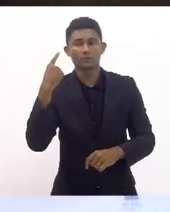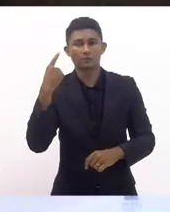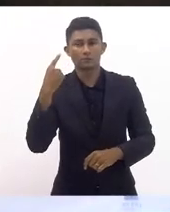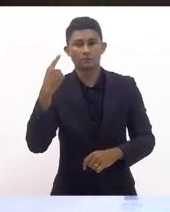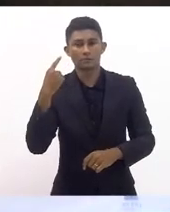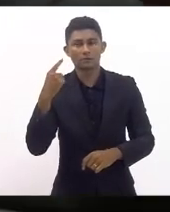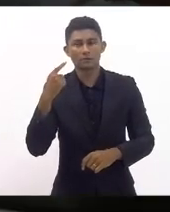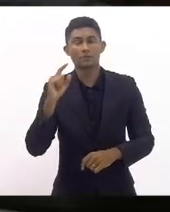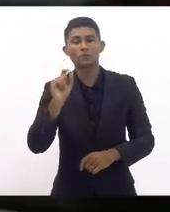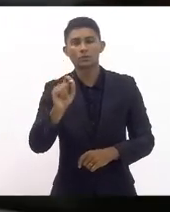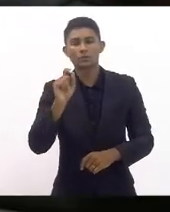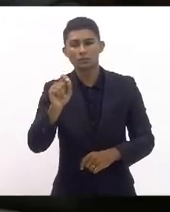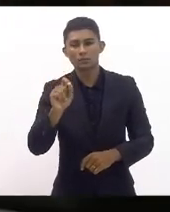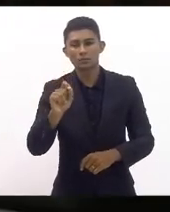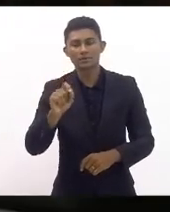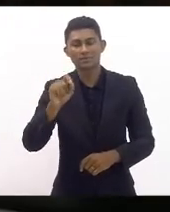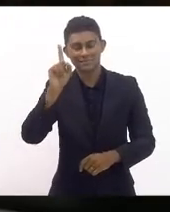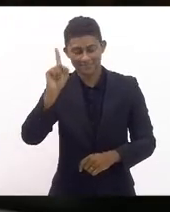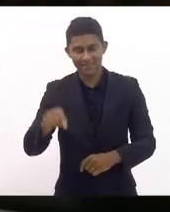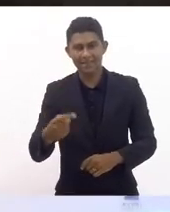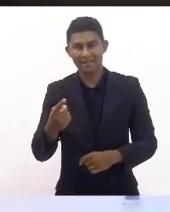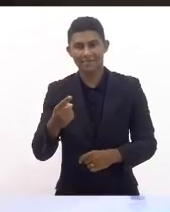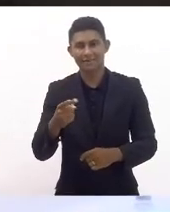Empresa em Caxias, exatamente.